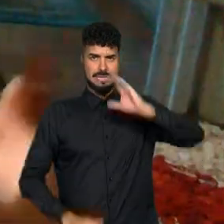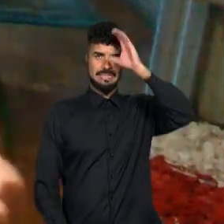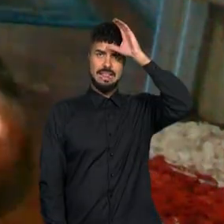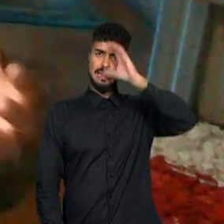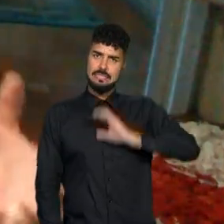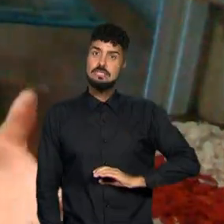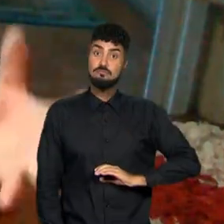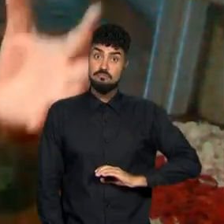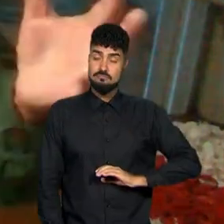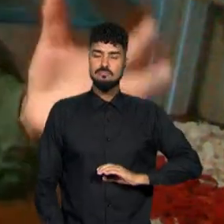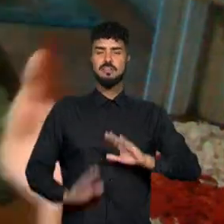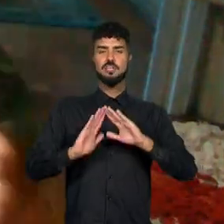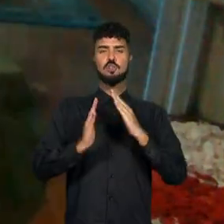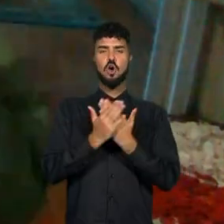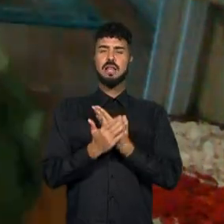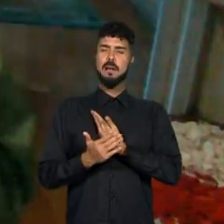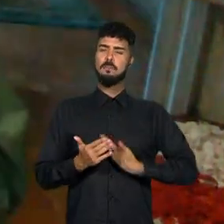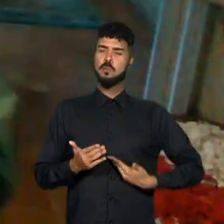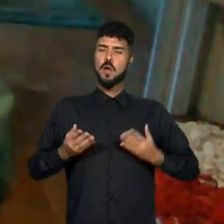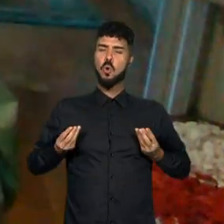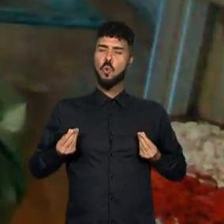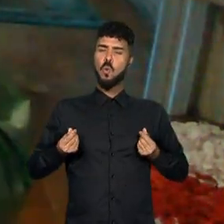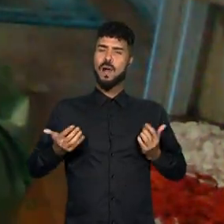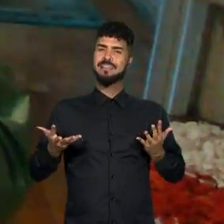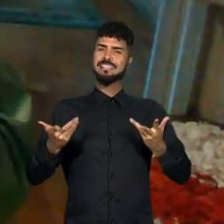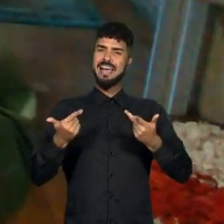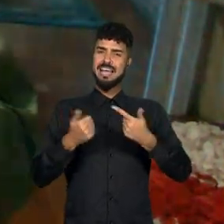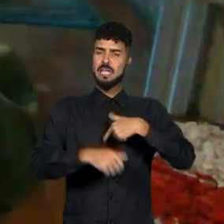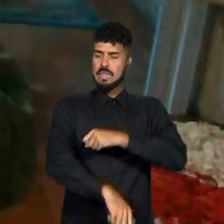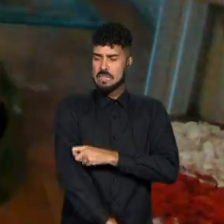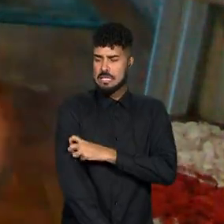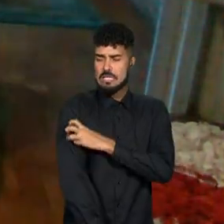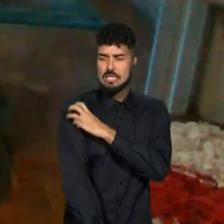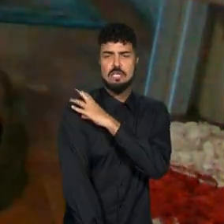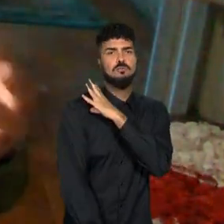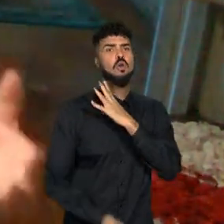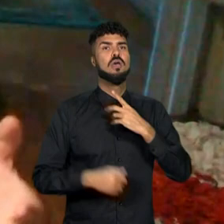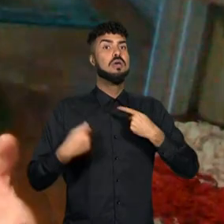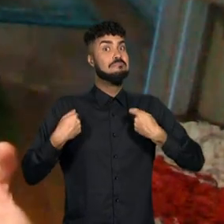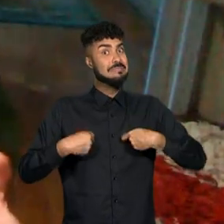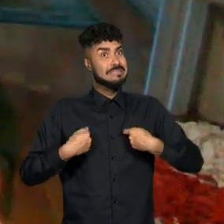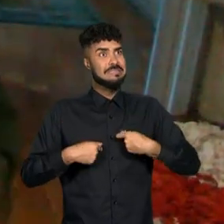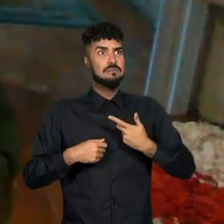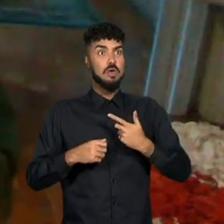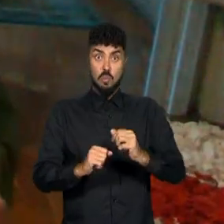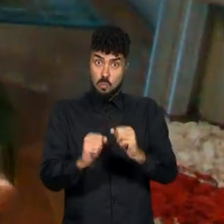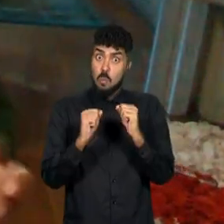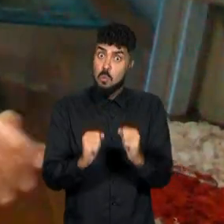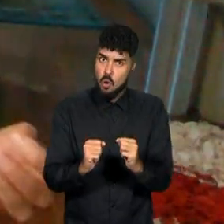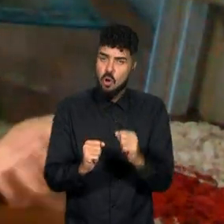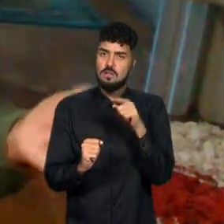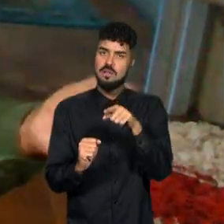a escola pública de qualidade em todos os níveis, não é, tem e pode